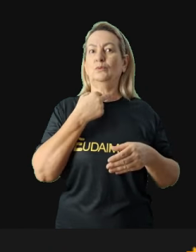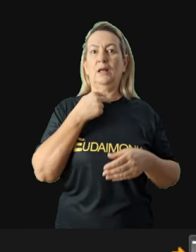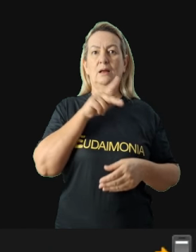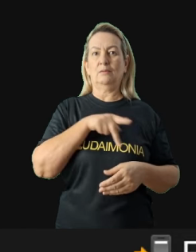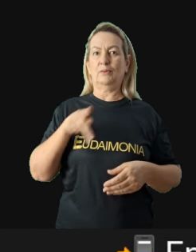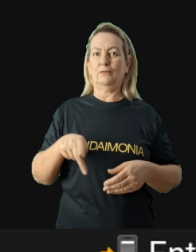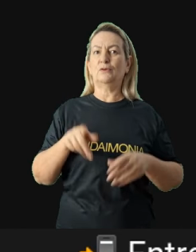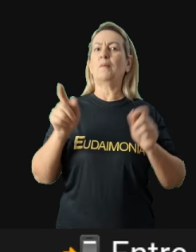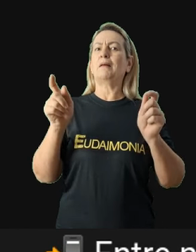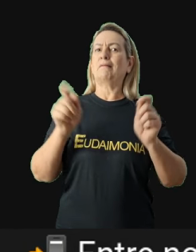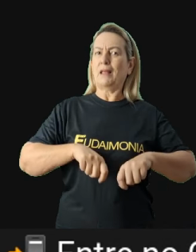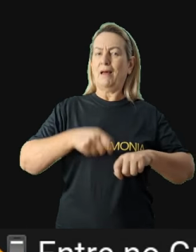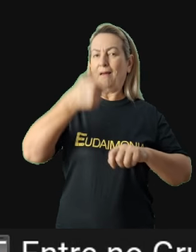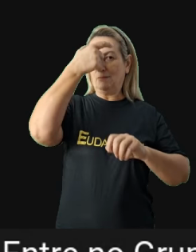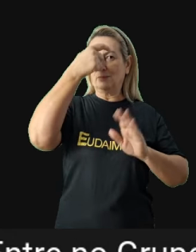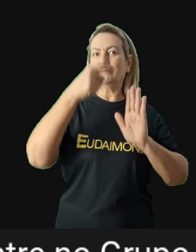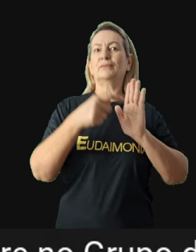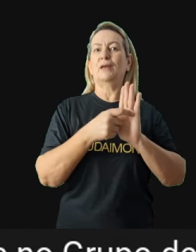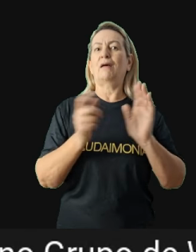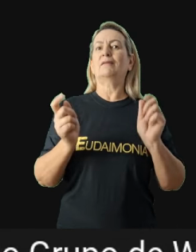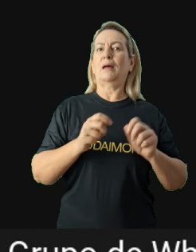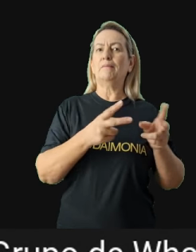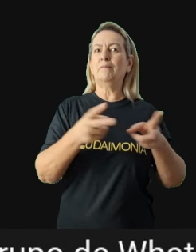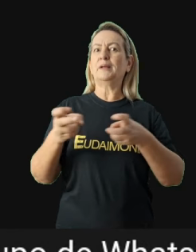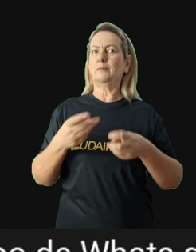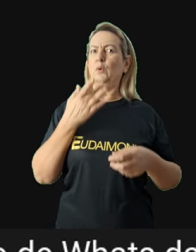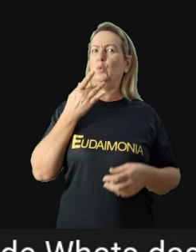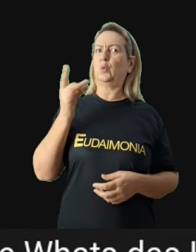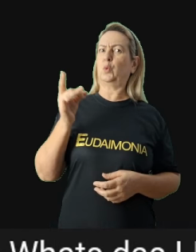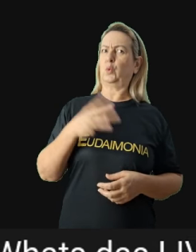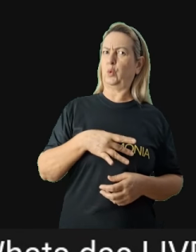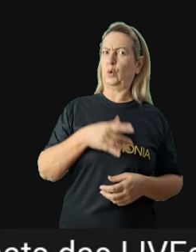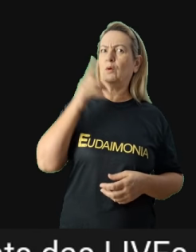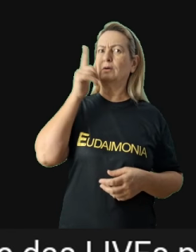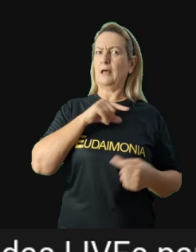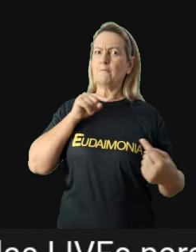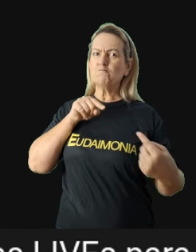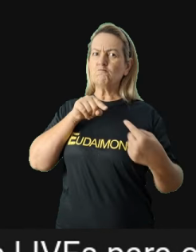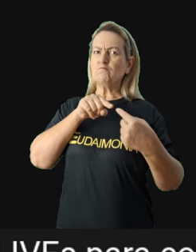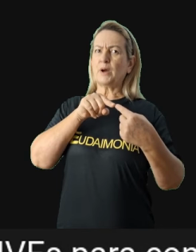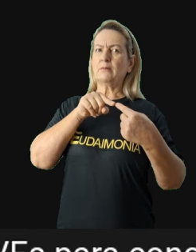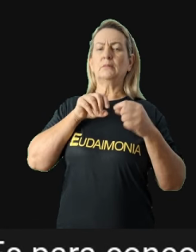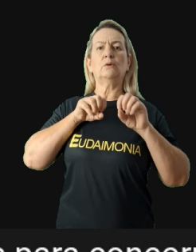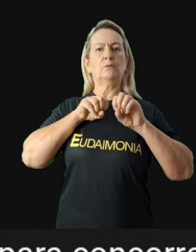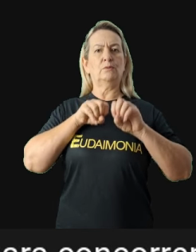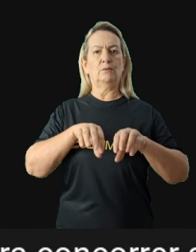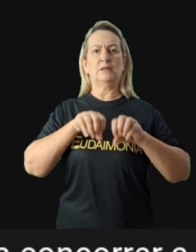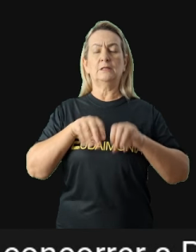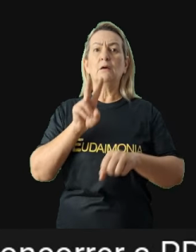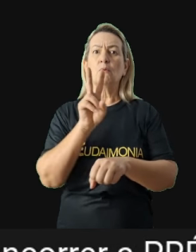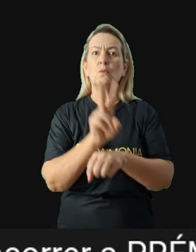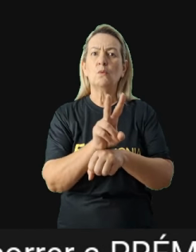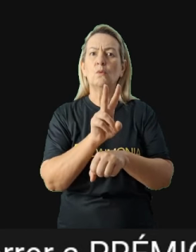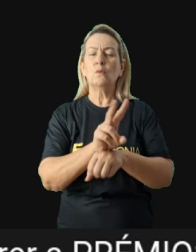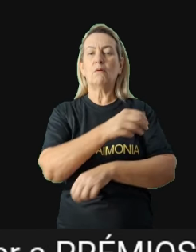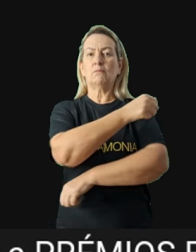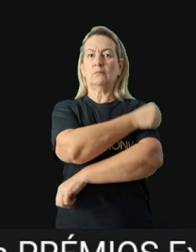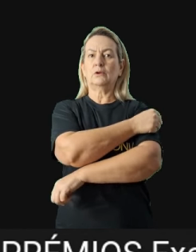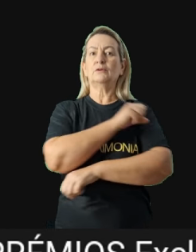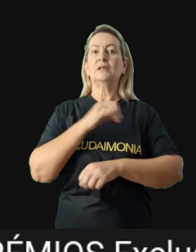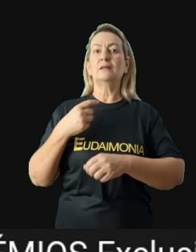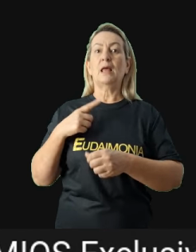ter essa atenção tão focada. Então, saindo um pouco do GPT, imagina o nível que a gente pode personalizar a